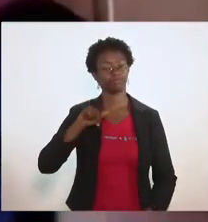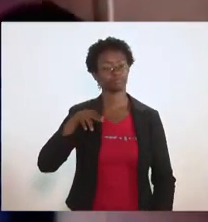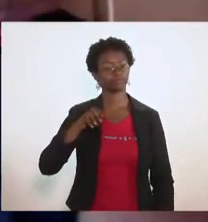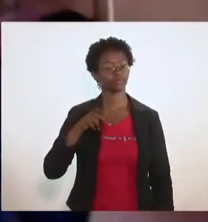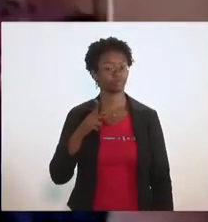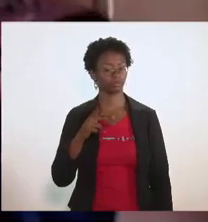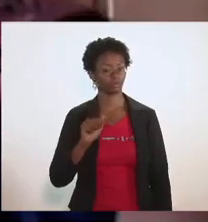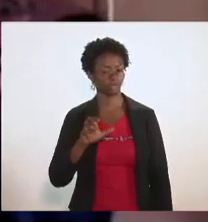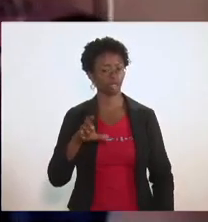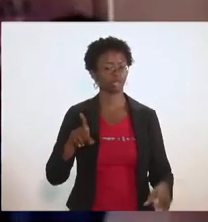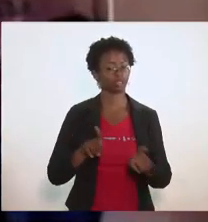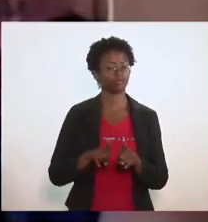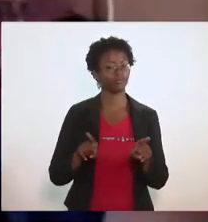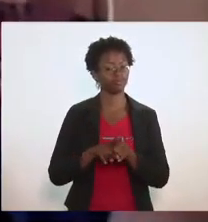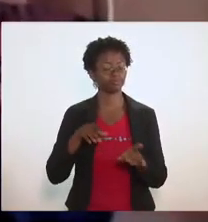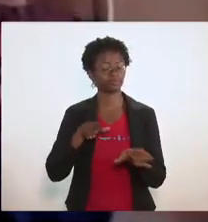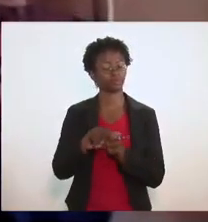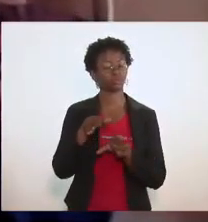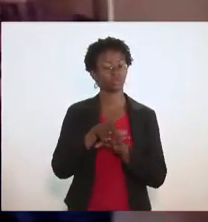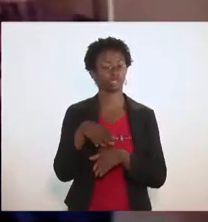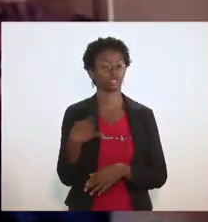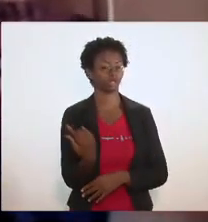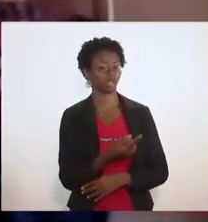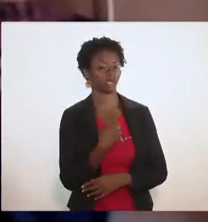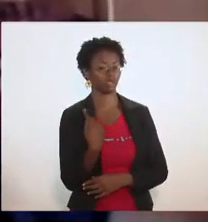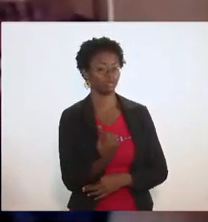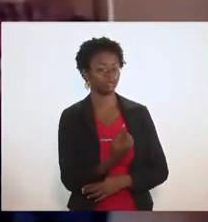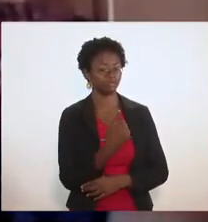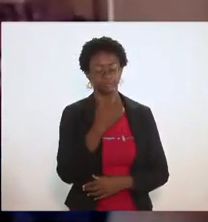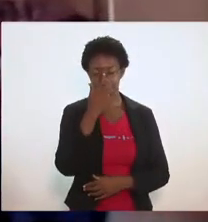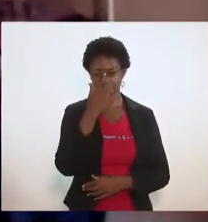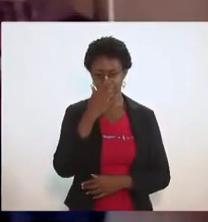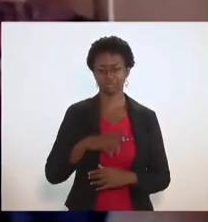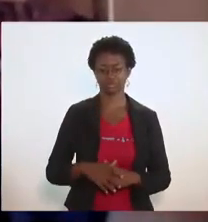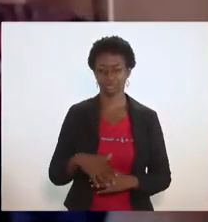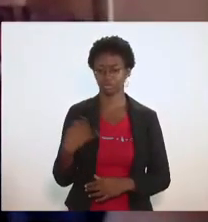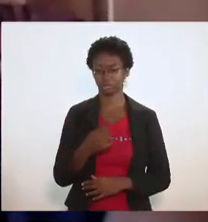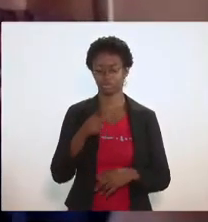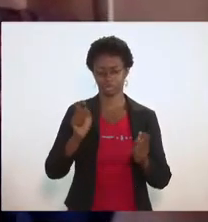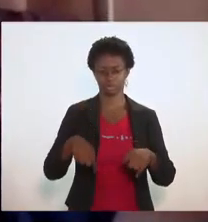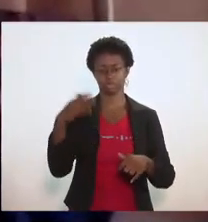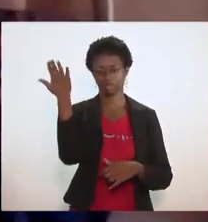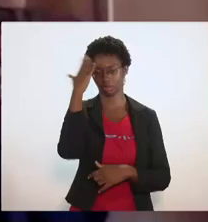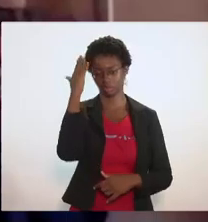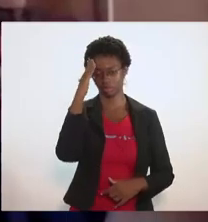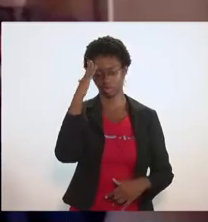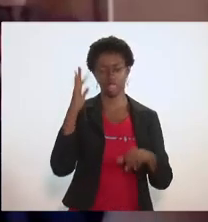familiares, descendentes, quanto com os herdeiros e herdeiras espirituais do